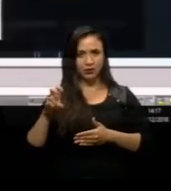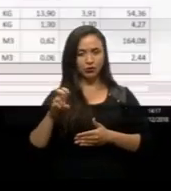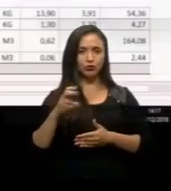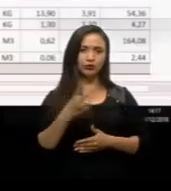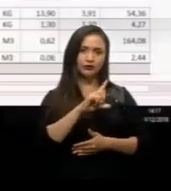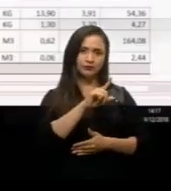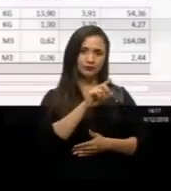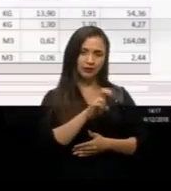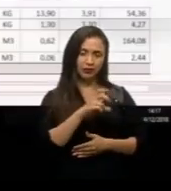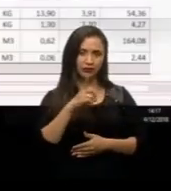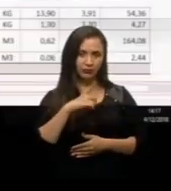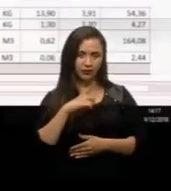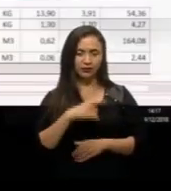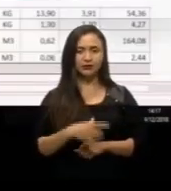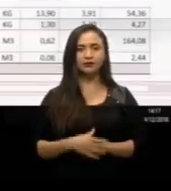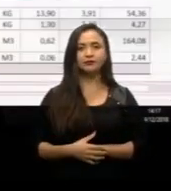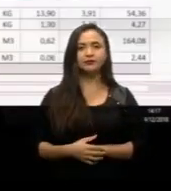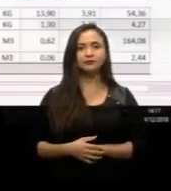daqui.